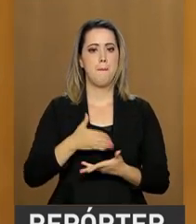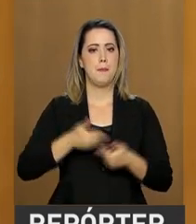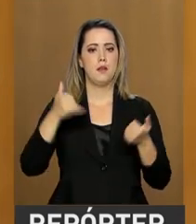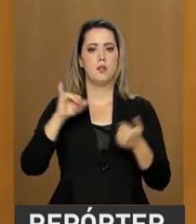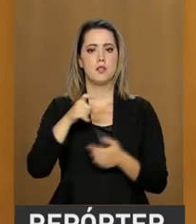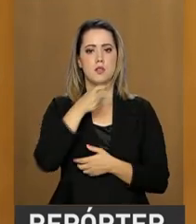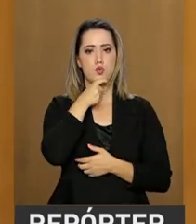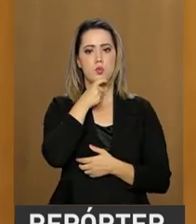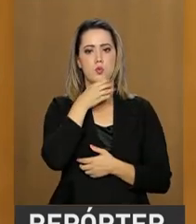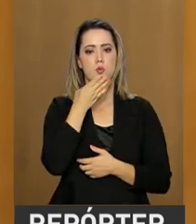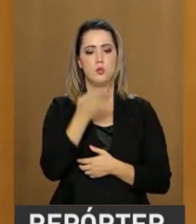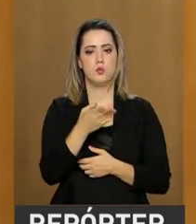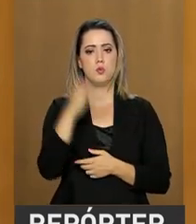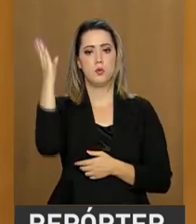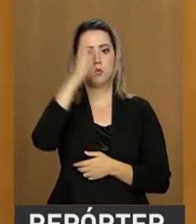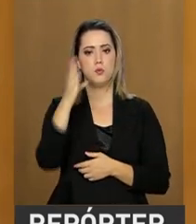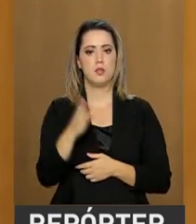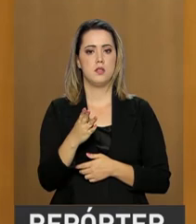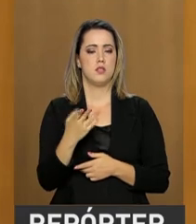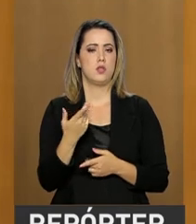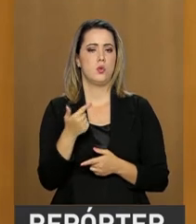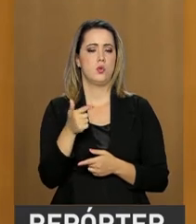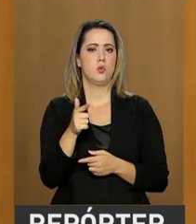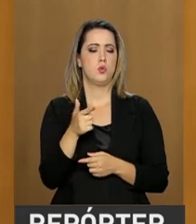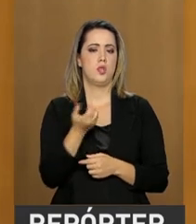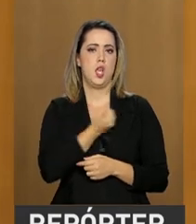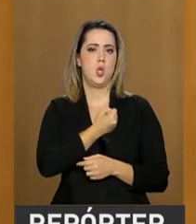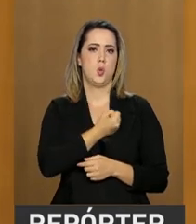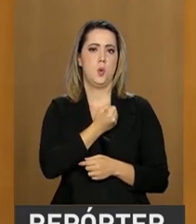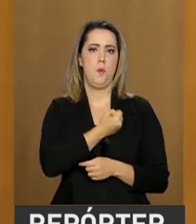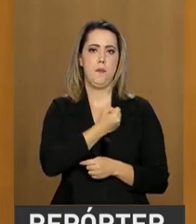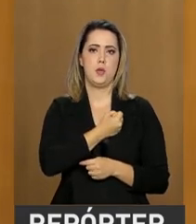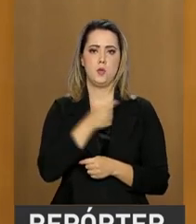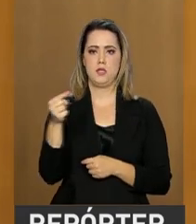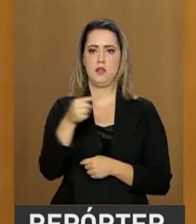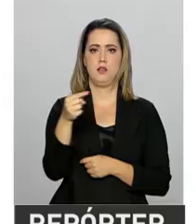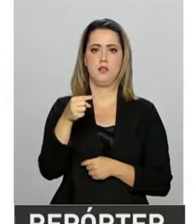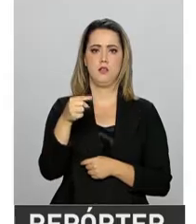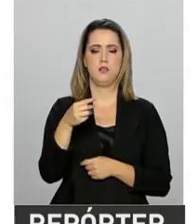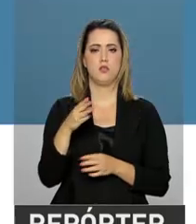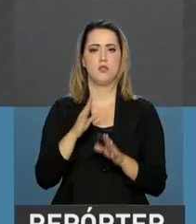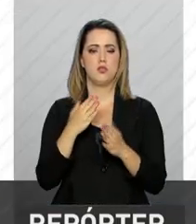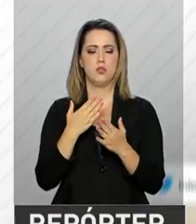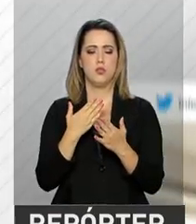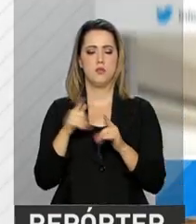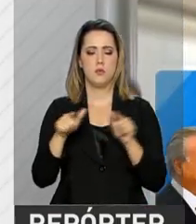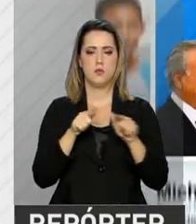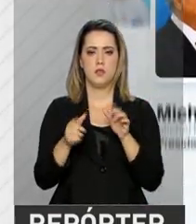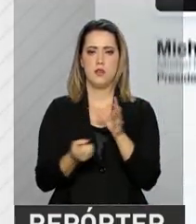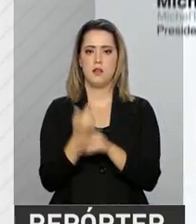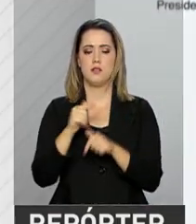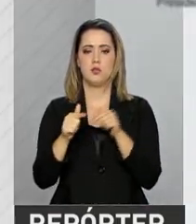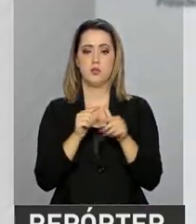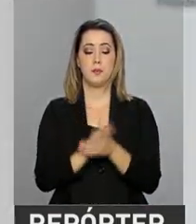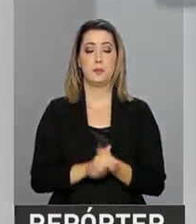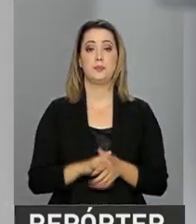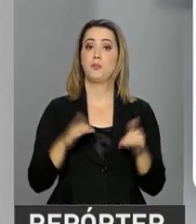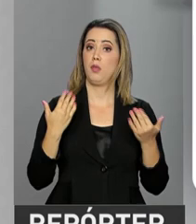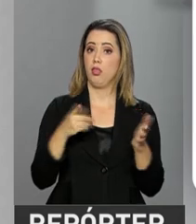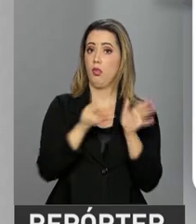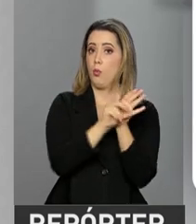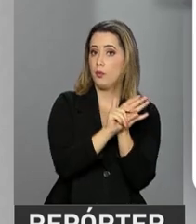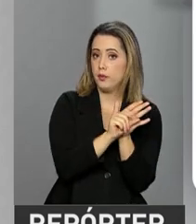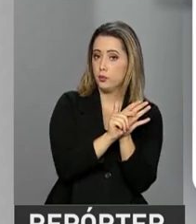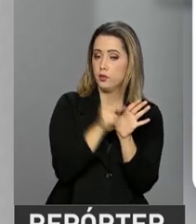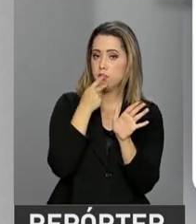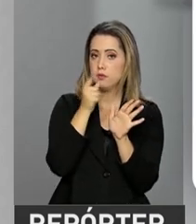Júlio e o Brasil não vai ter números negativos mais de emprego pelo Twitter o presidente Michel Temer comentou